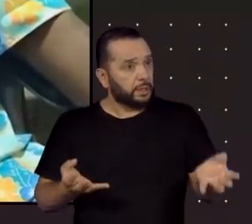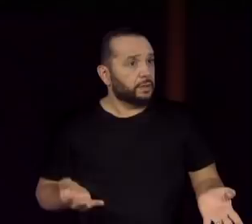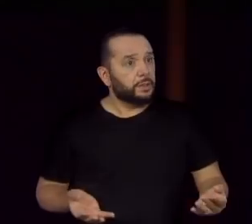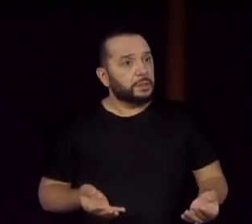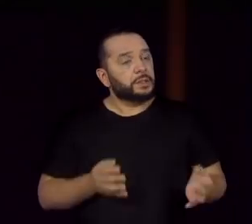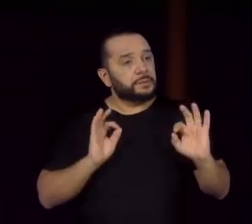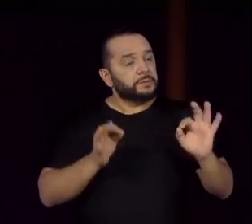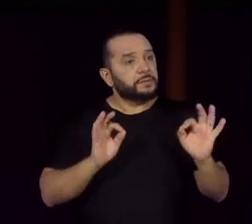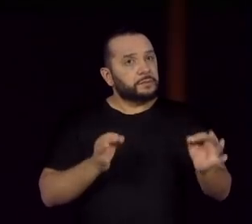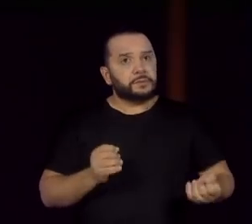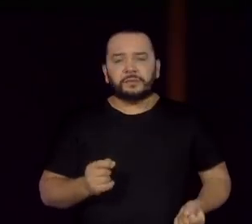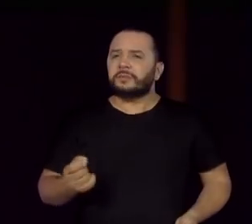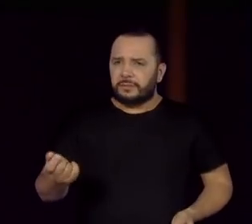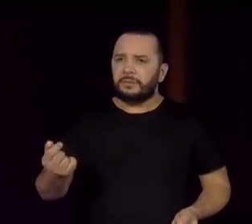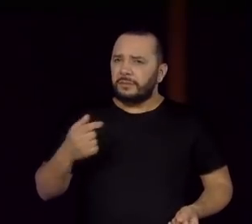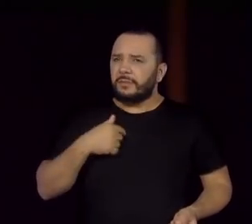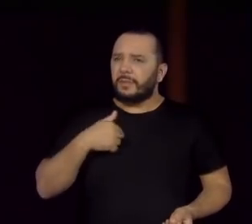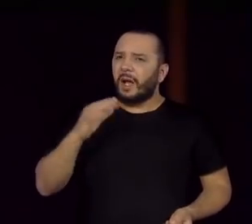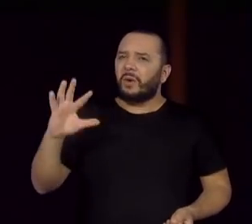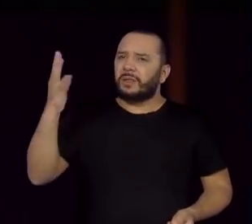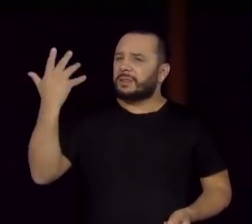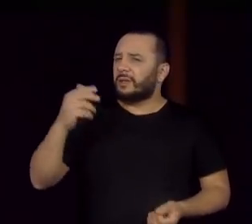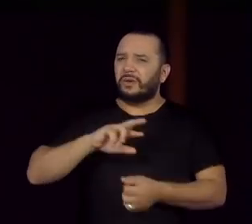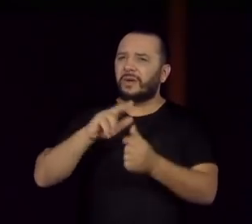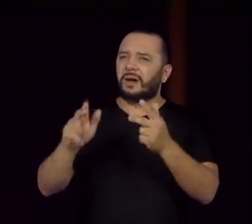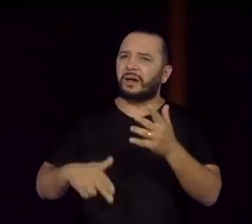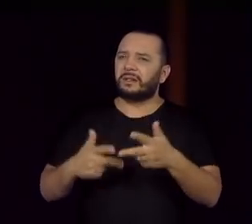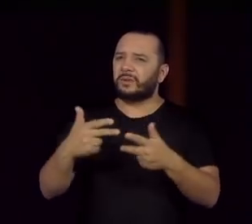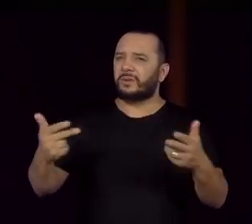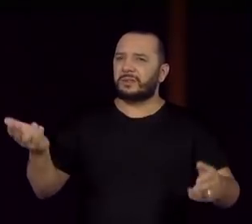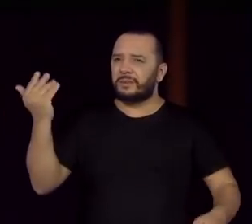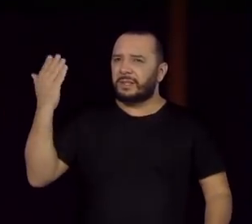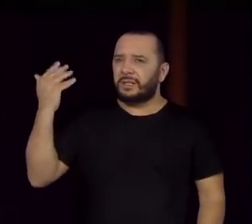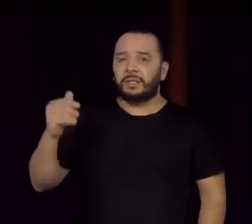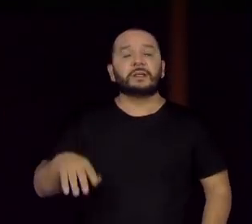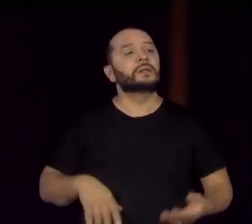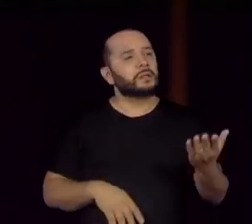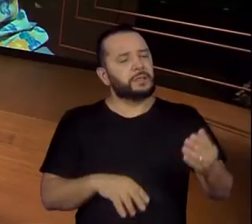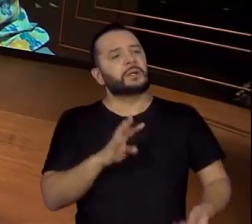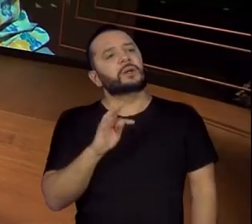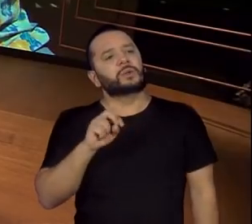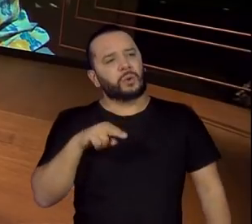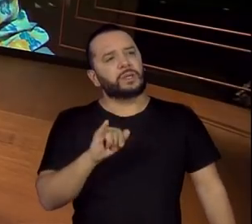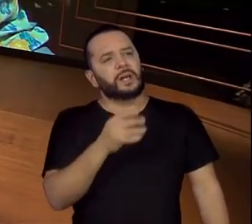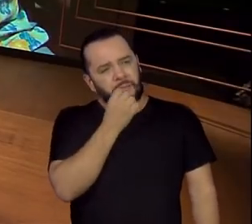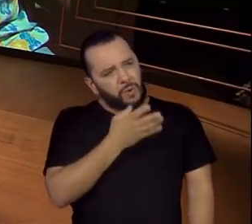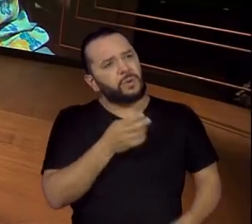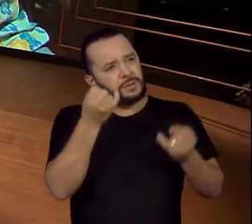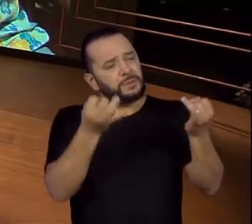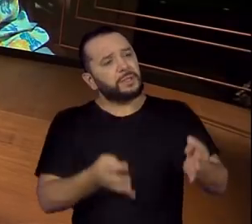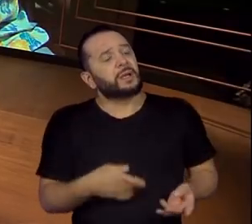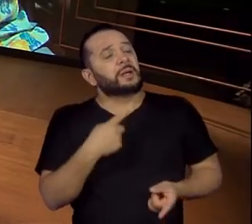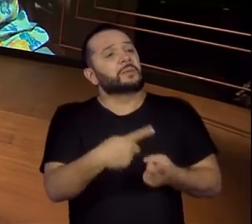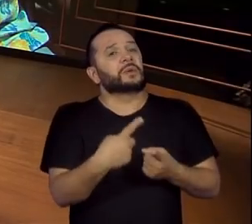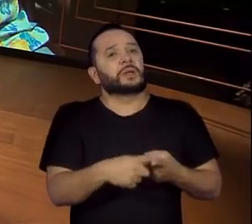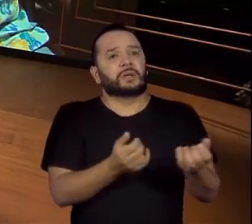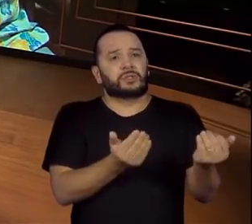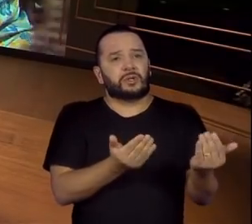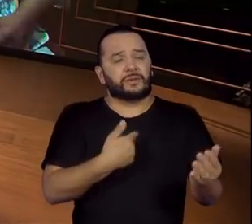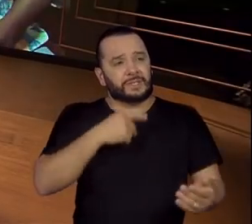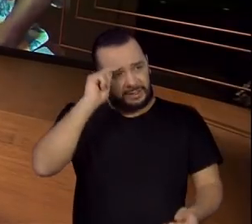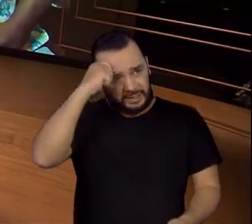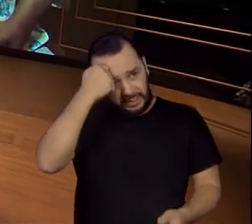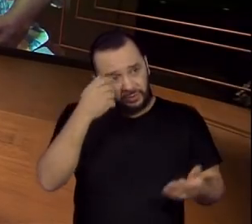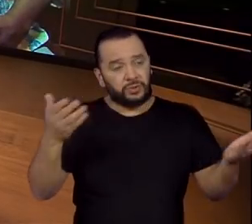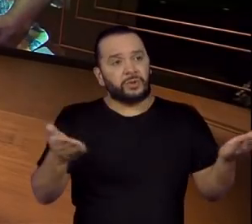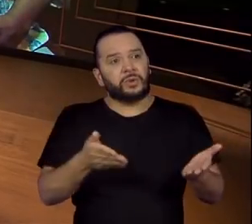Não. eu falo muita coisa, né? Mas, ô Tony, é bom falar sobre isso, justamente para que esses jovens negros de hoje